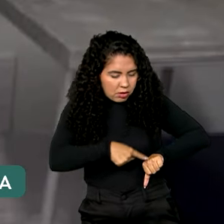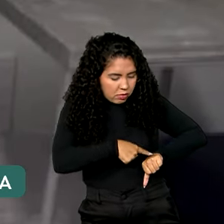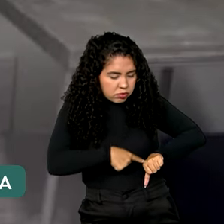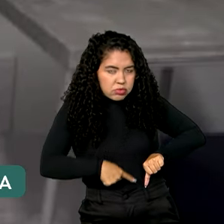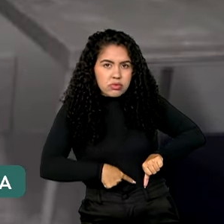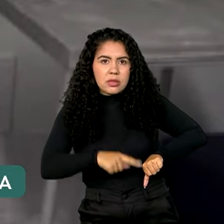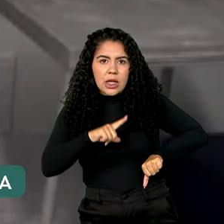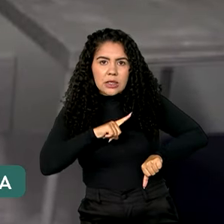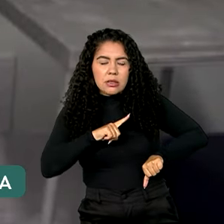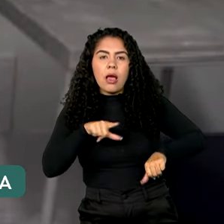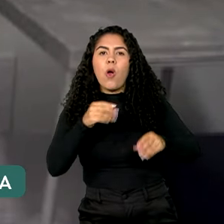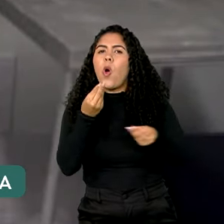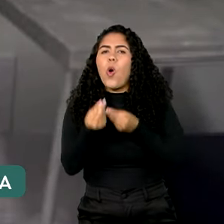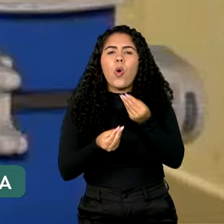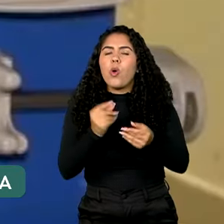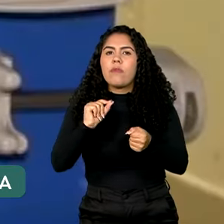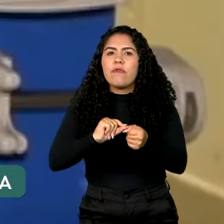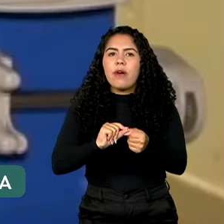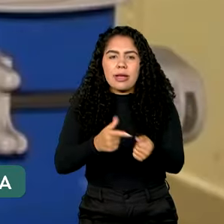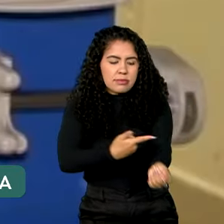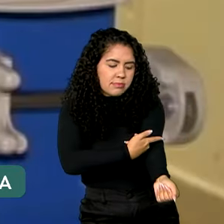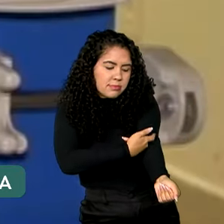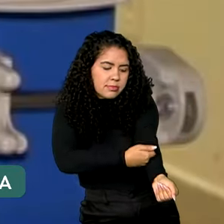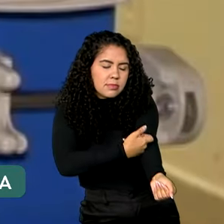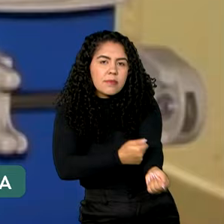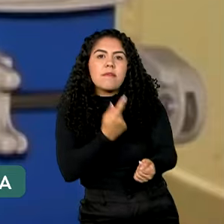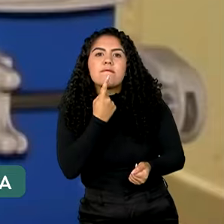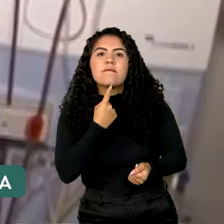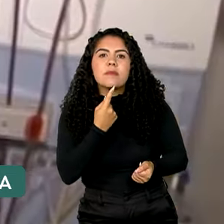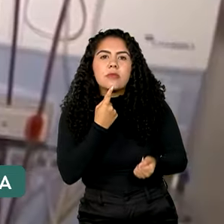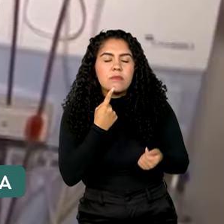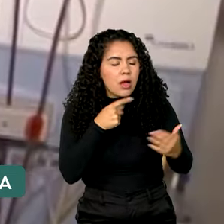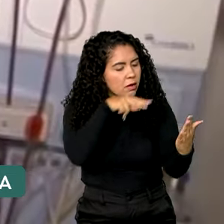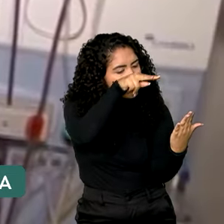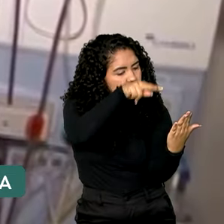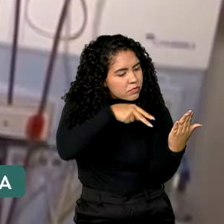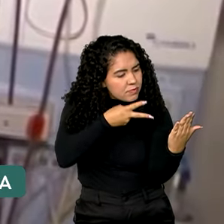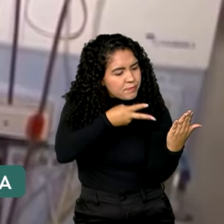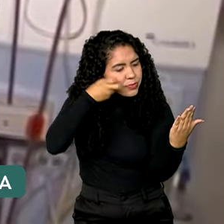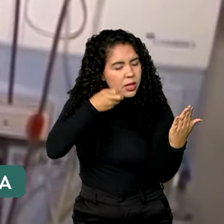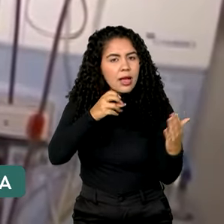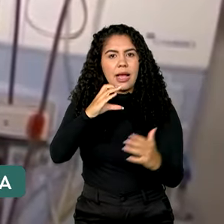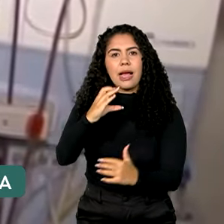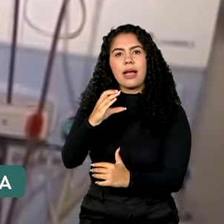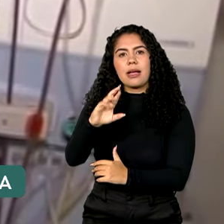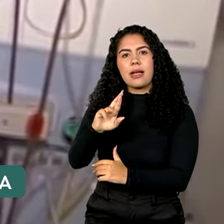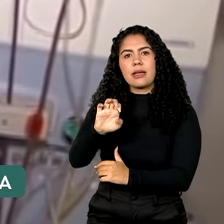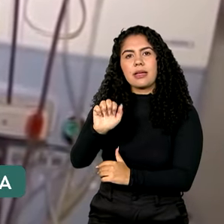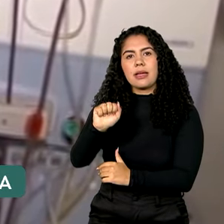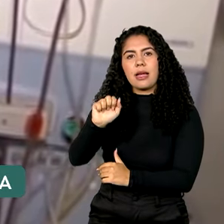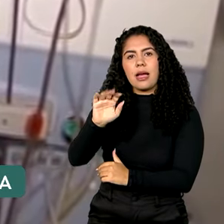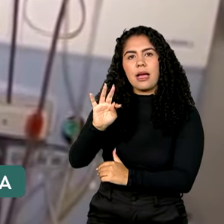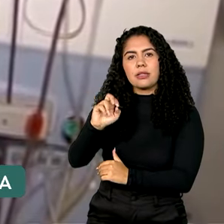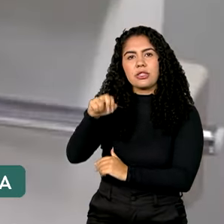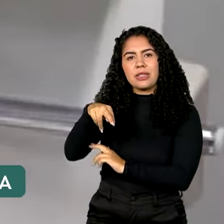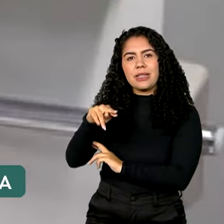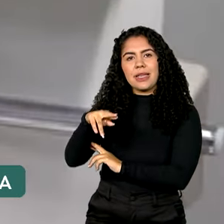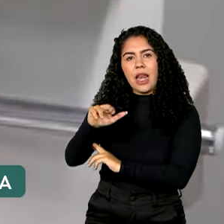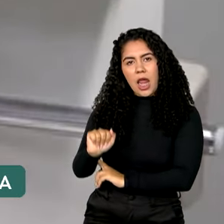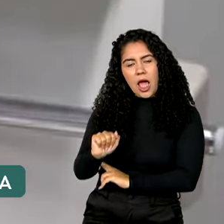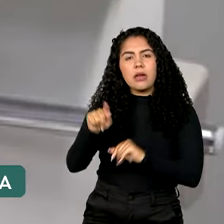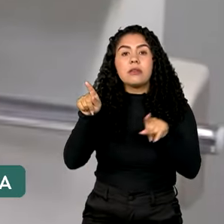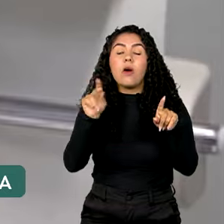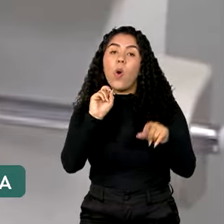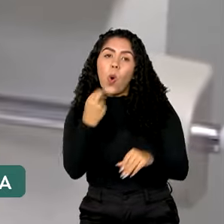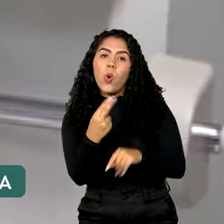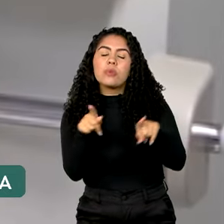exame de sangue chamado creatinina, ou também numa alteração da urina, principalmente a perda